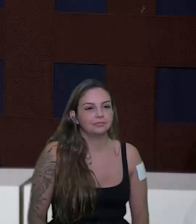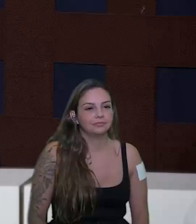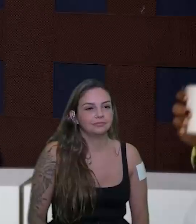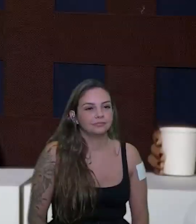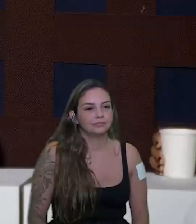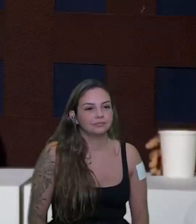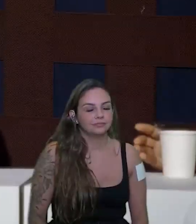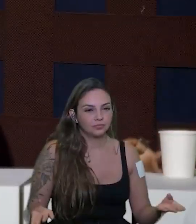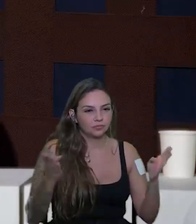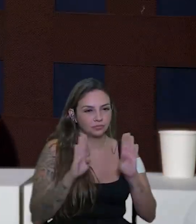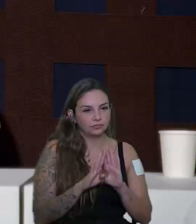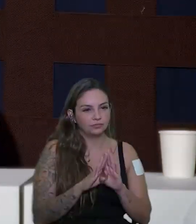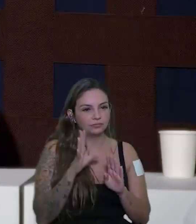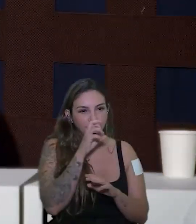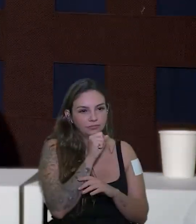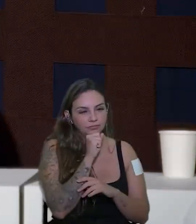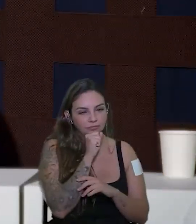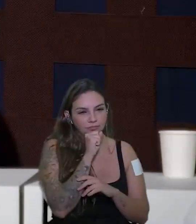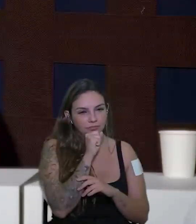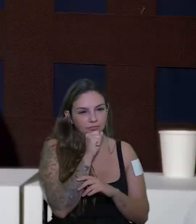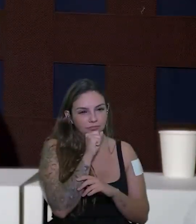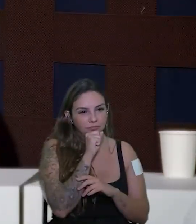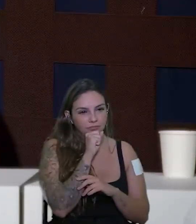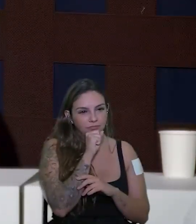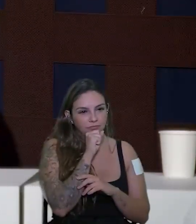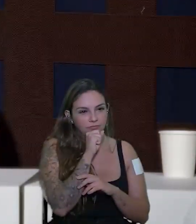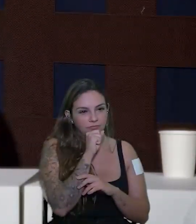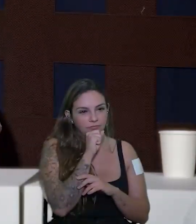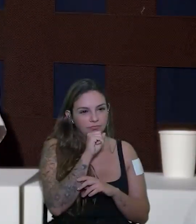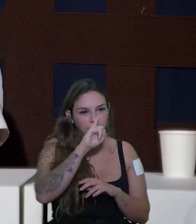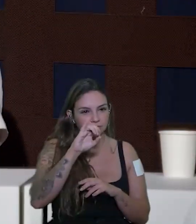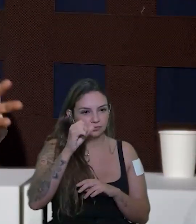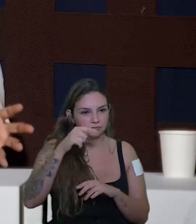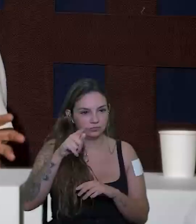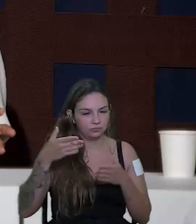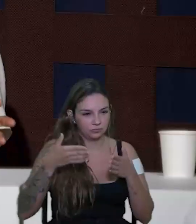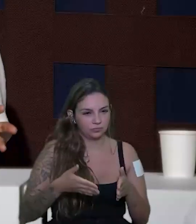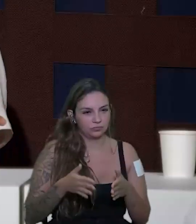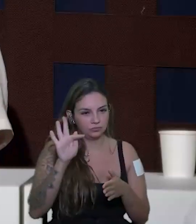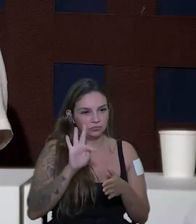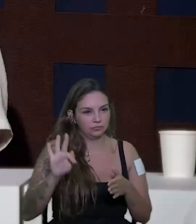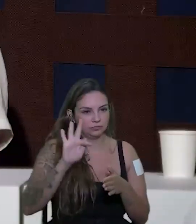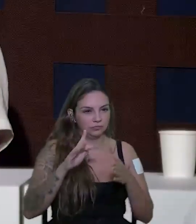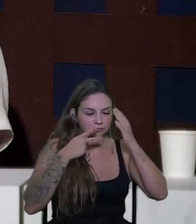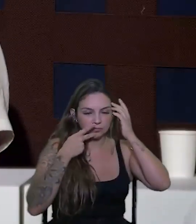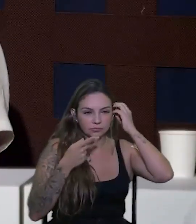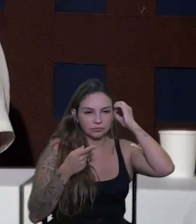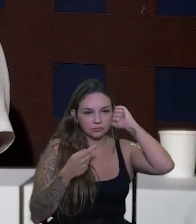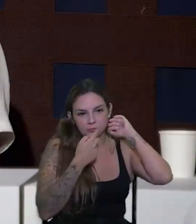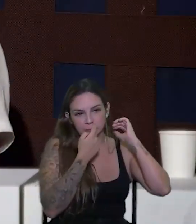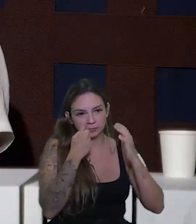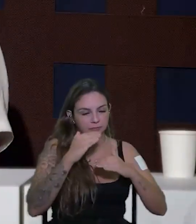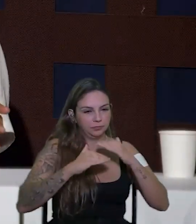Então, para fechar, né, rapidamente, o Joaquim, ele quando entra na universidade, e eu disse que